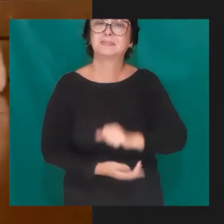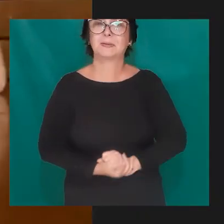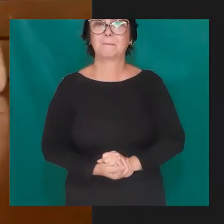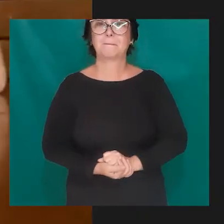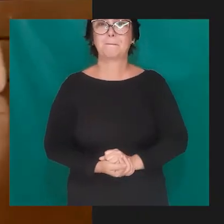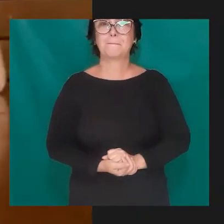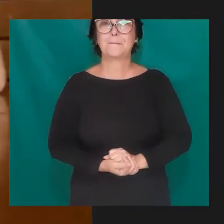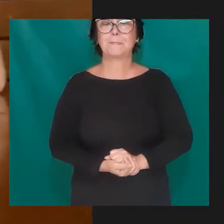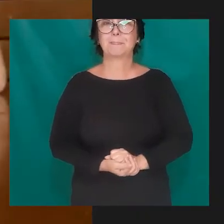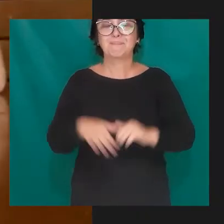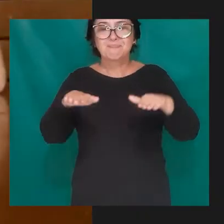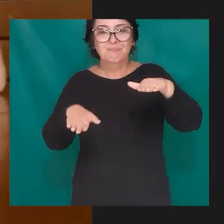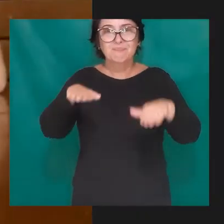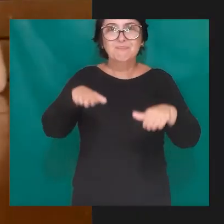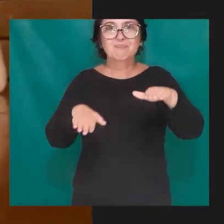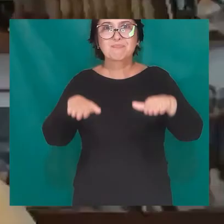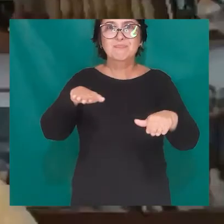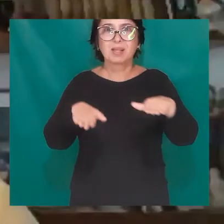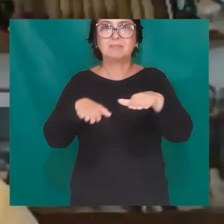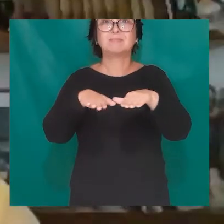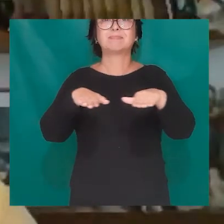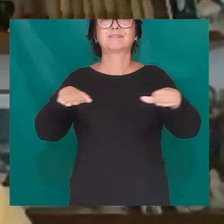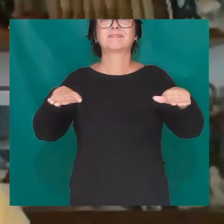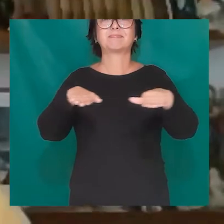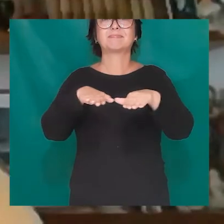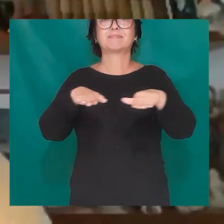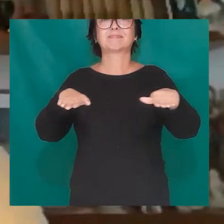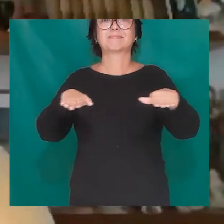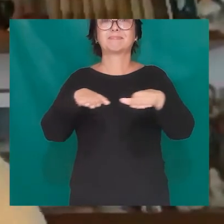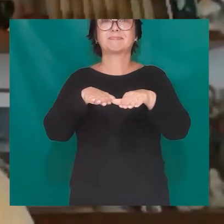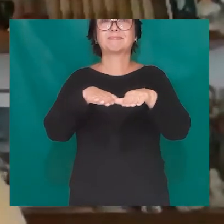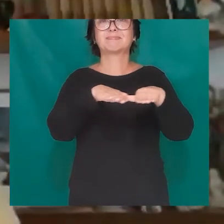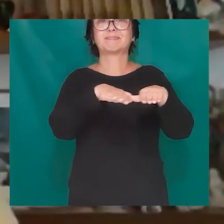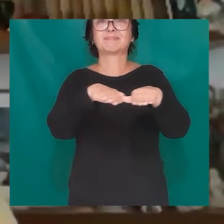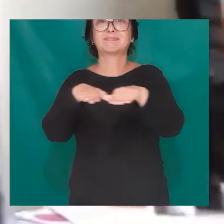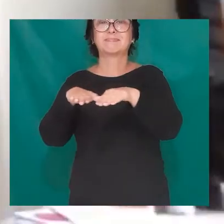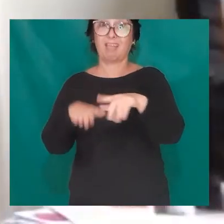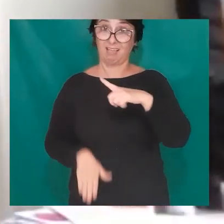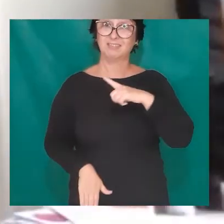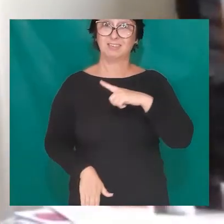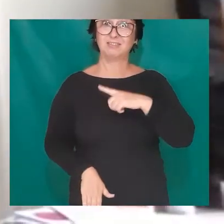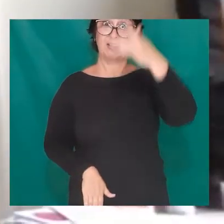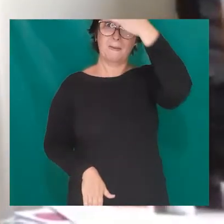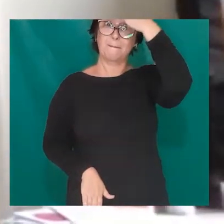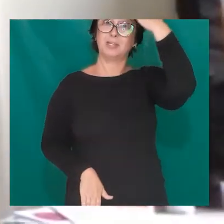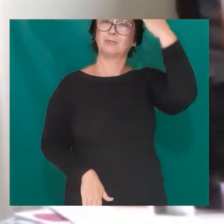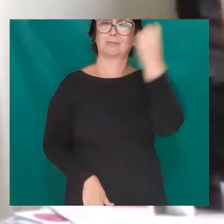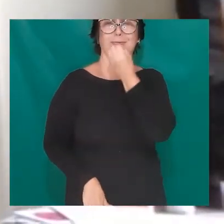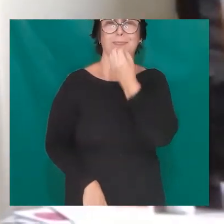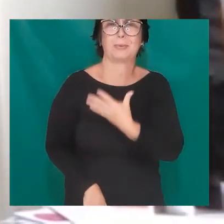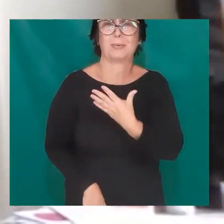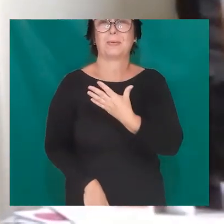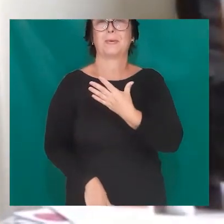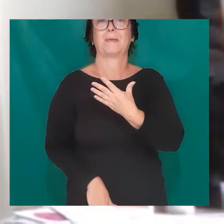equilíbrio, né, achar um equilíbrio, Exatamente. Eu acho que nós temos tantas cabeças boas na música e hoje